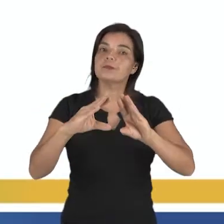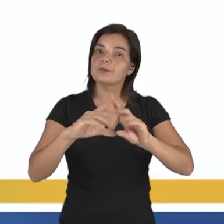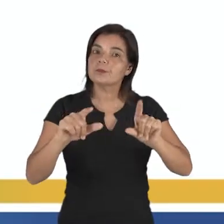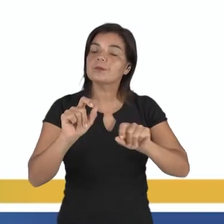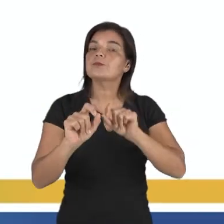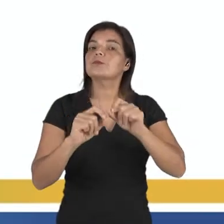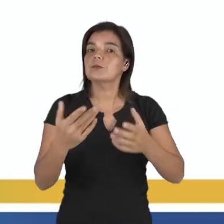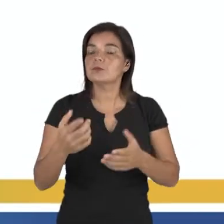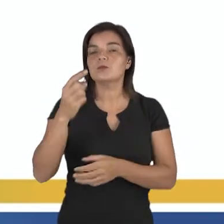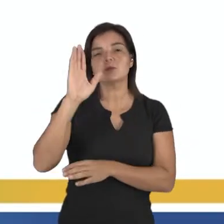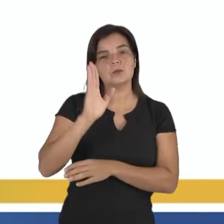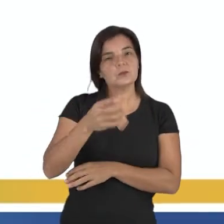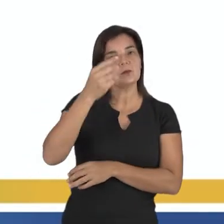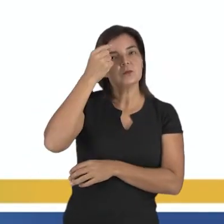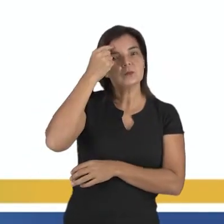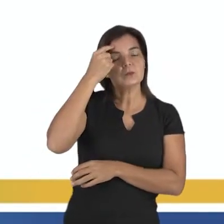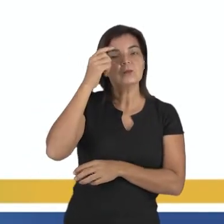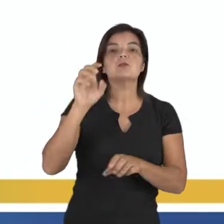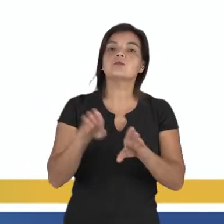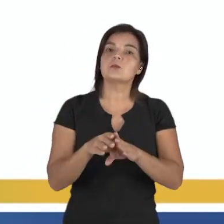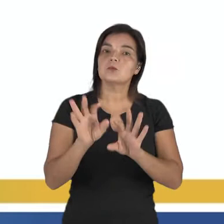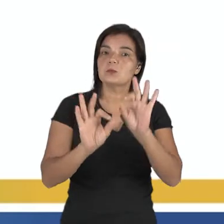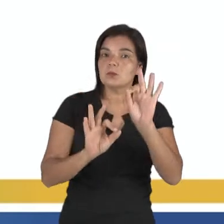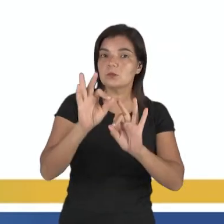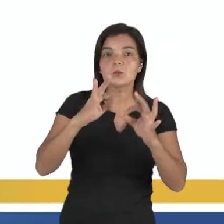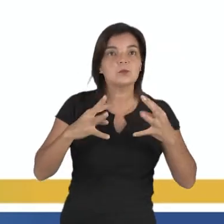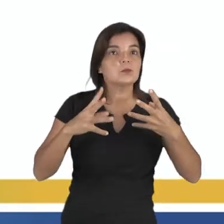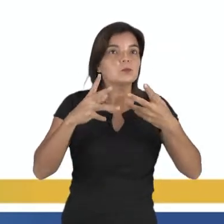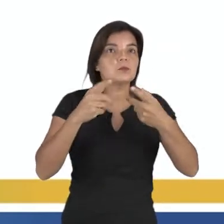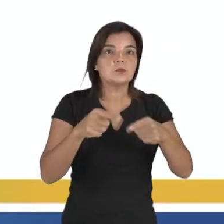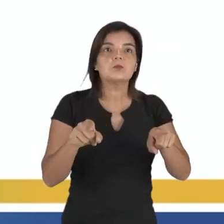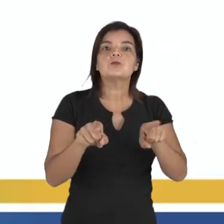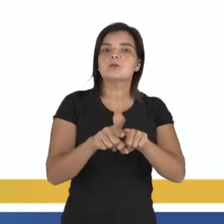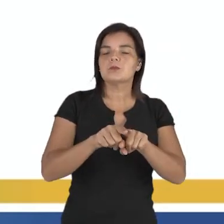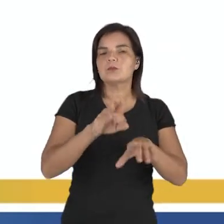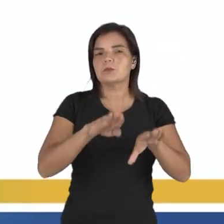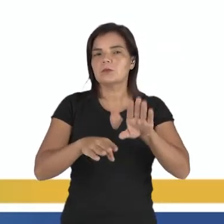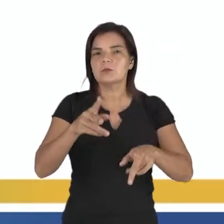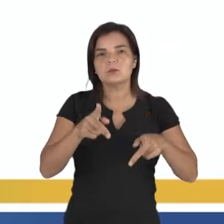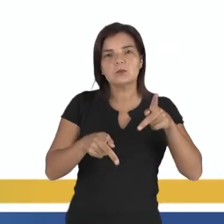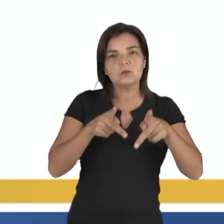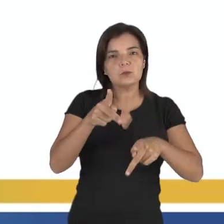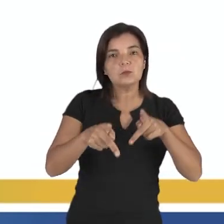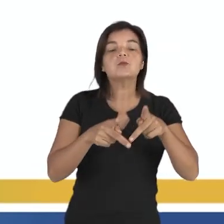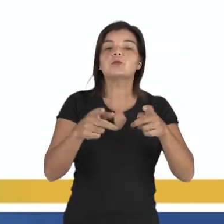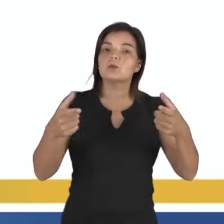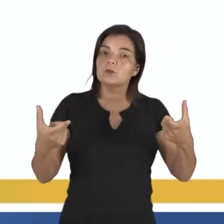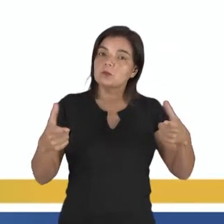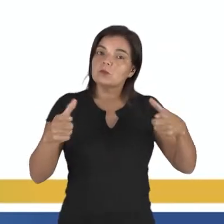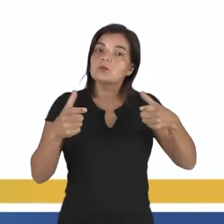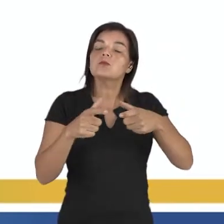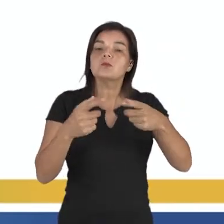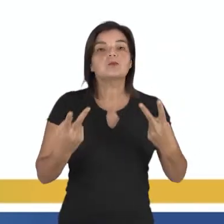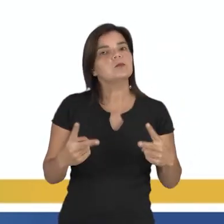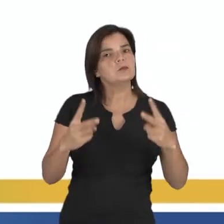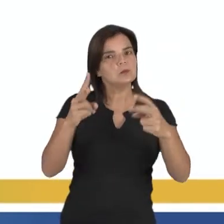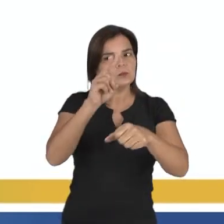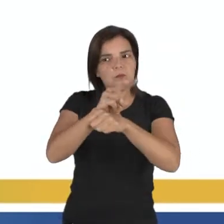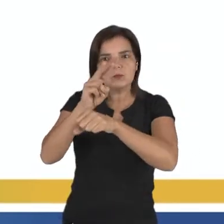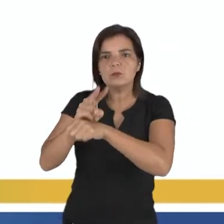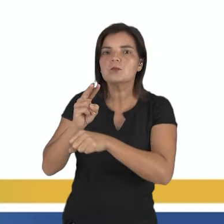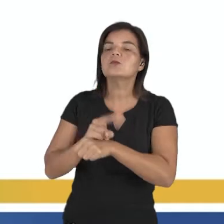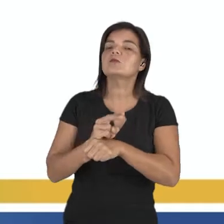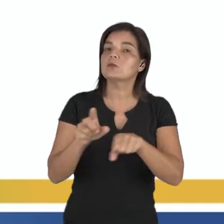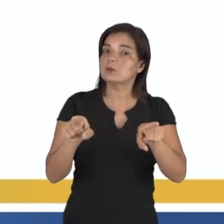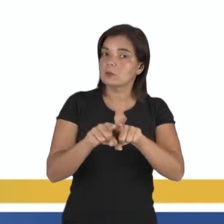claro que isso já pensando na estruturação da aldeia como um todo. Apesar da população indígena ter uma valorização da terra,